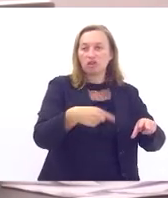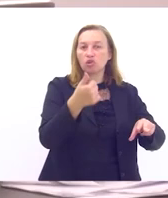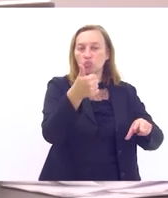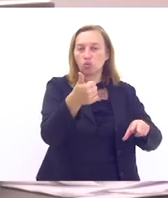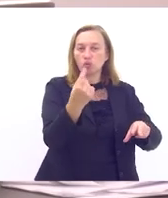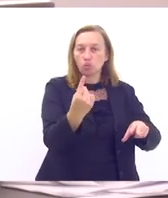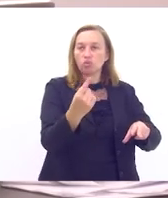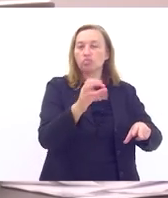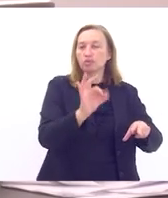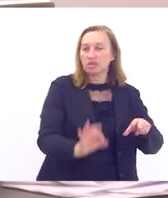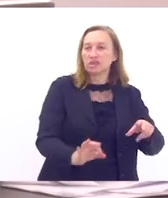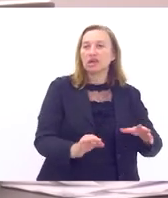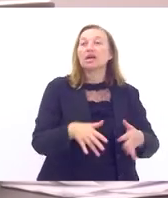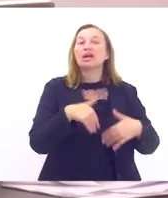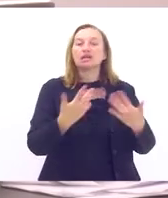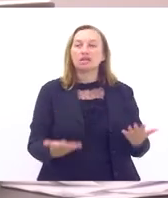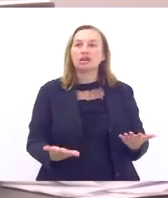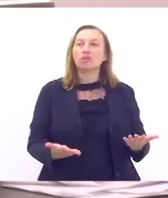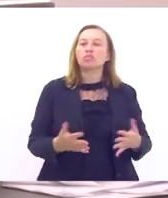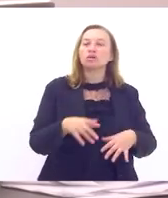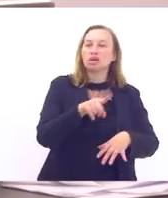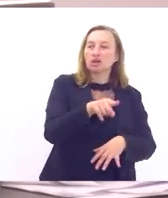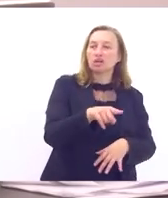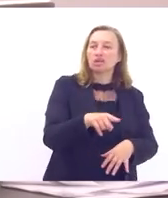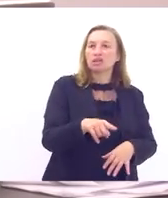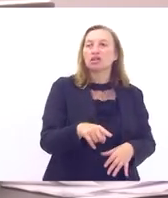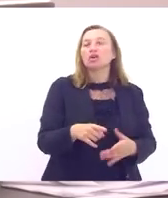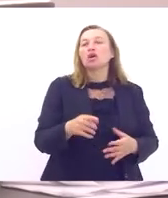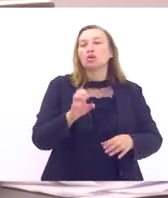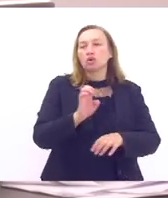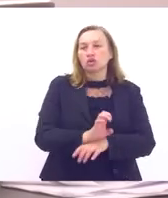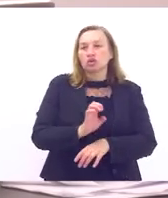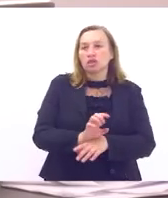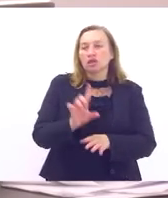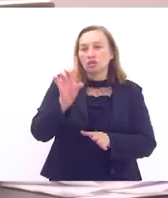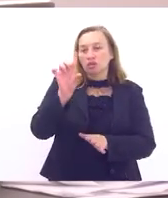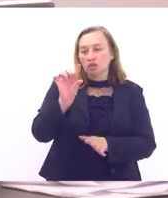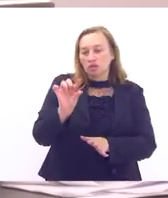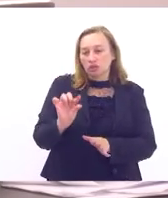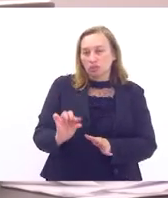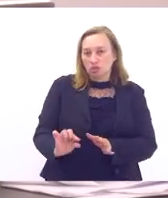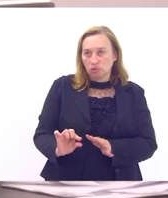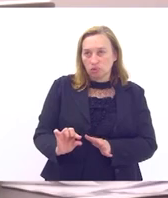no sistema prisional, eles são de baixa qualidade, e o Estado foi reduzindo